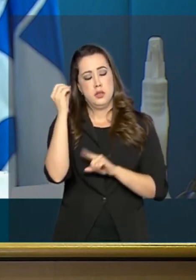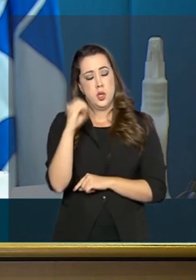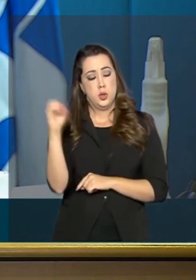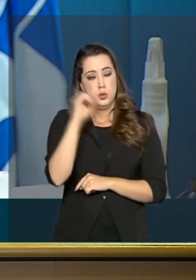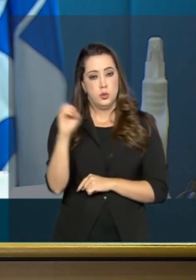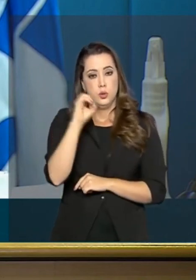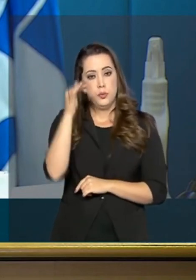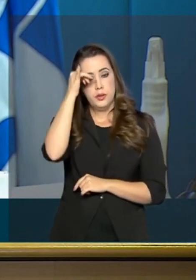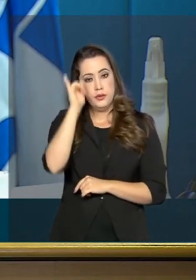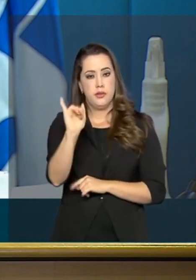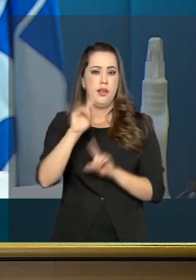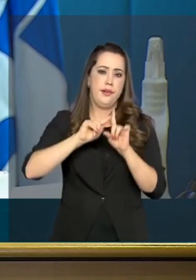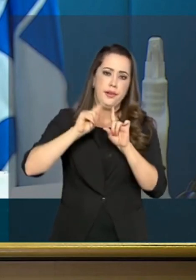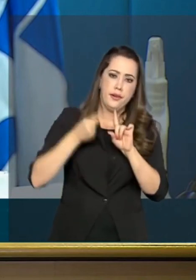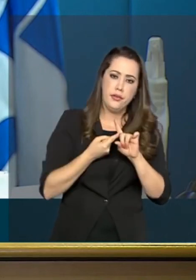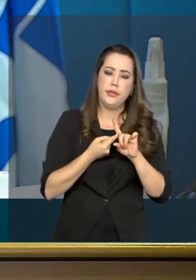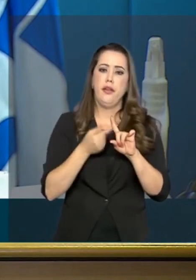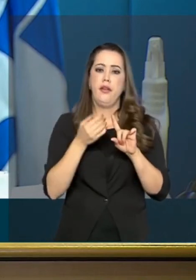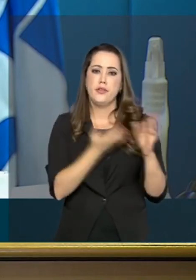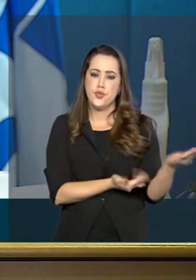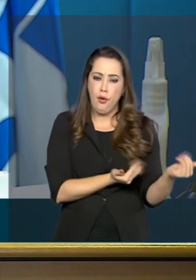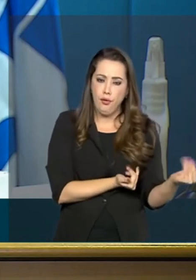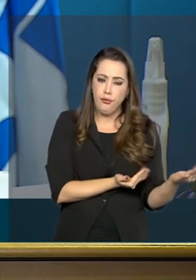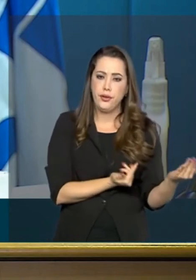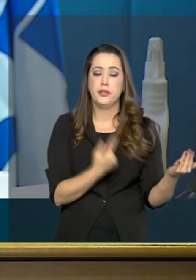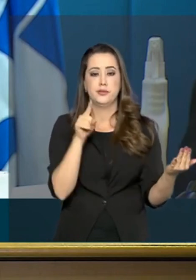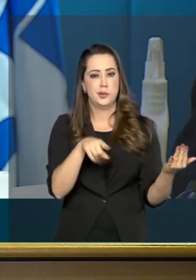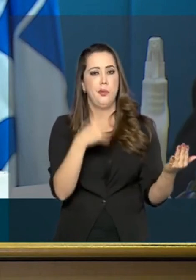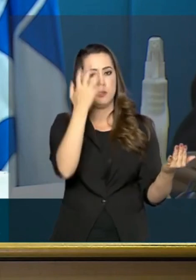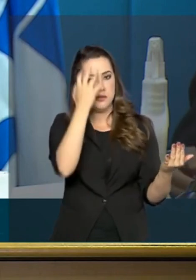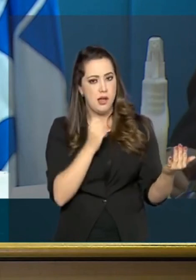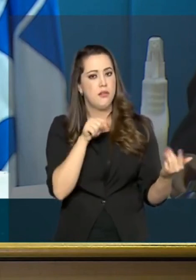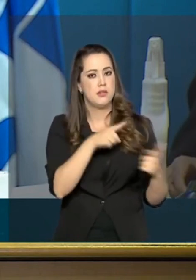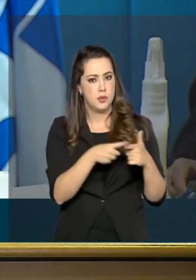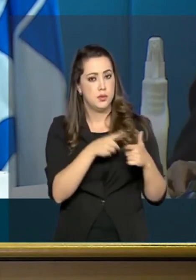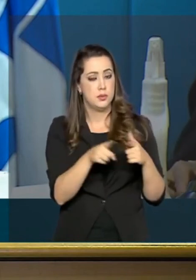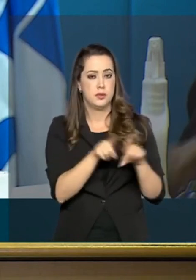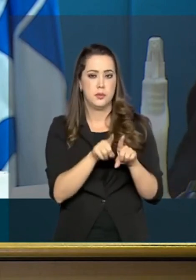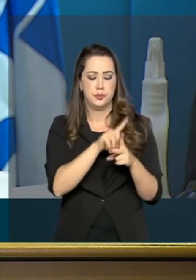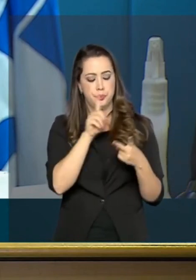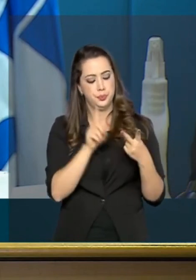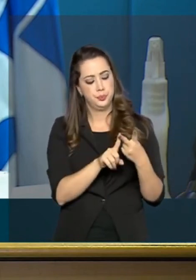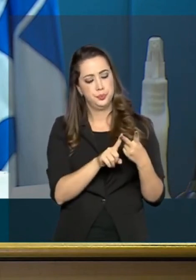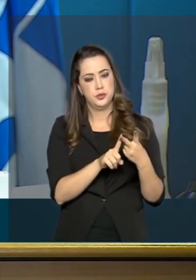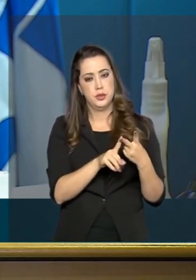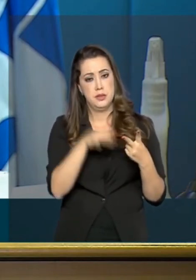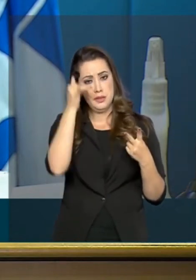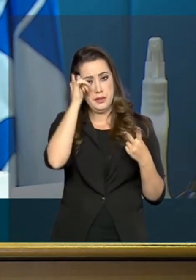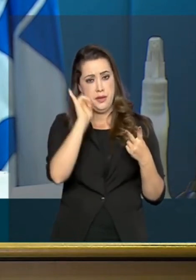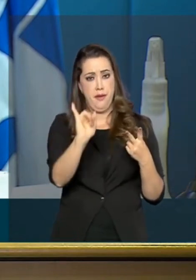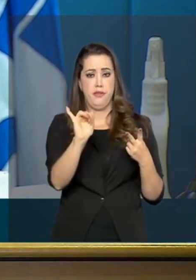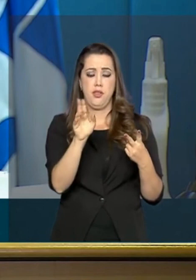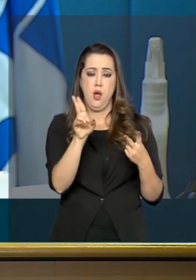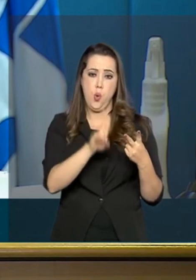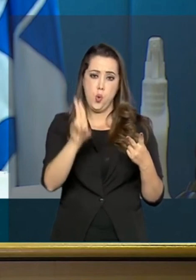sobre a prevenção da gravidez na adolescência, outro problema grave de Estado no país. Em seguida, passamos à prevenção ao uso